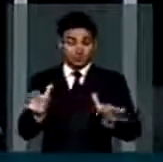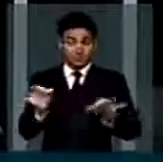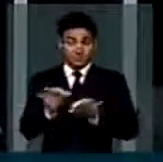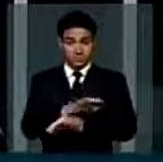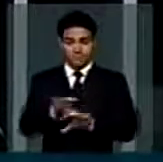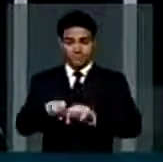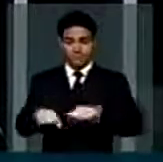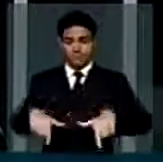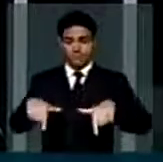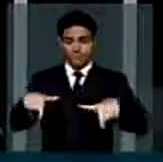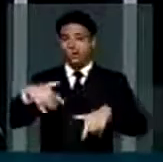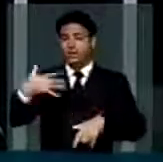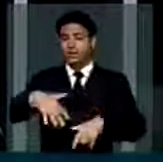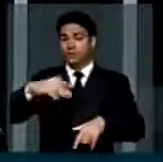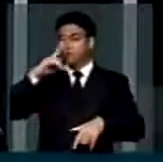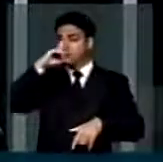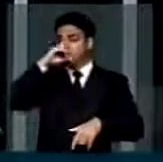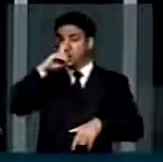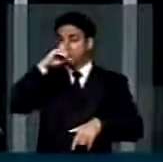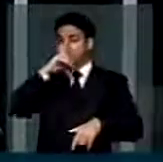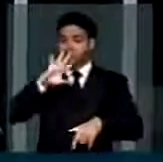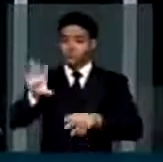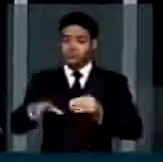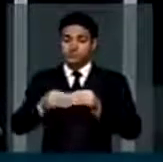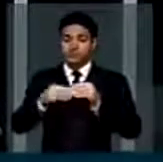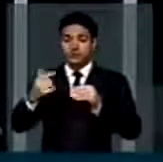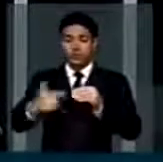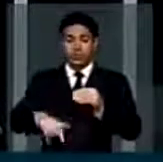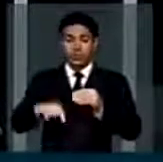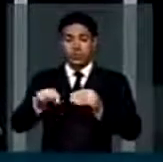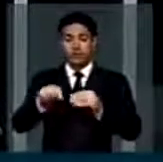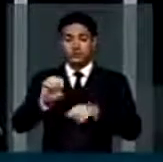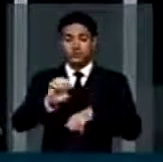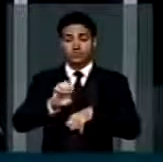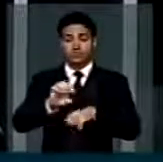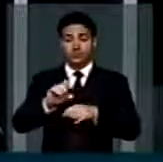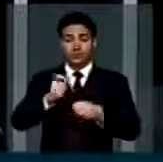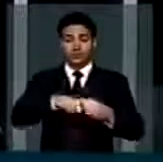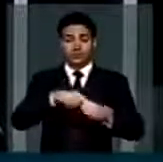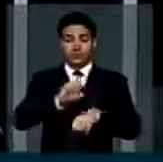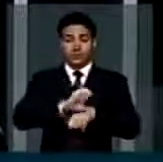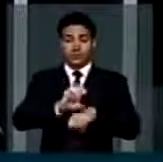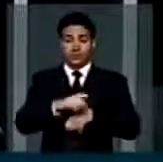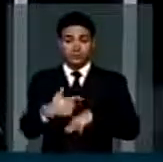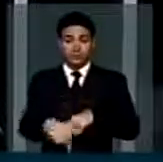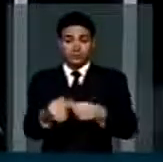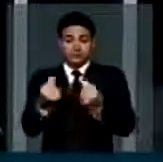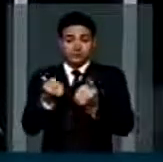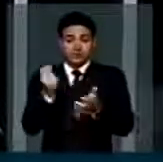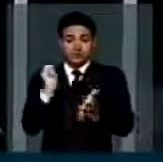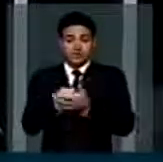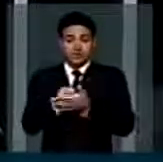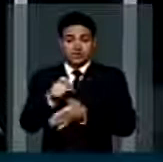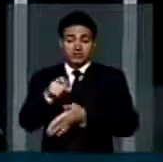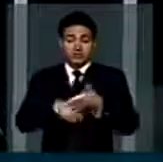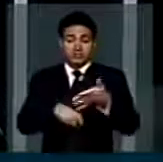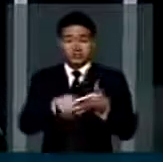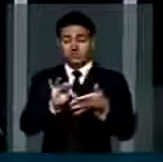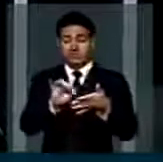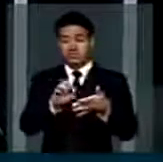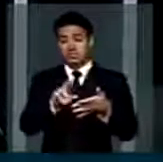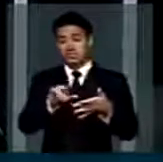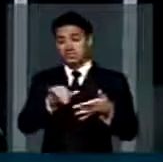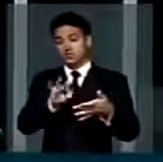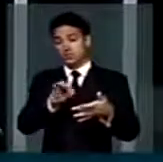correndo o risco de serem incorporados de novo ao Estado, porque eles não têm dinheiro para pagar o imposto territorial rural.